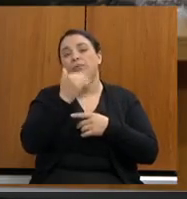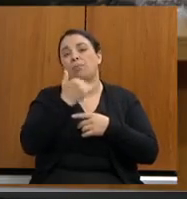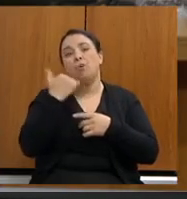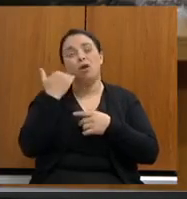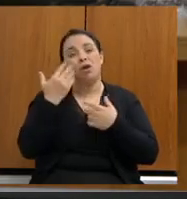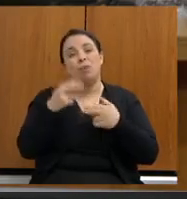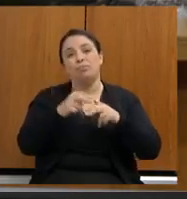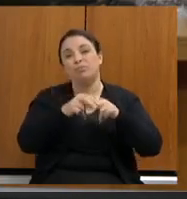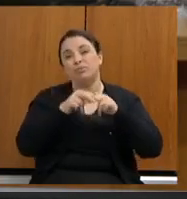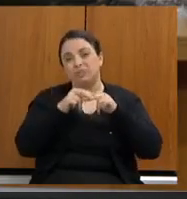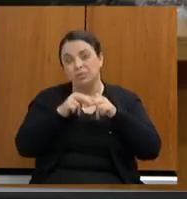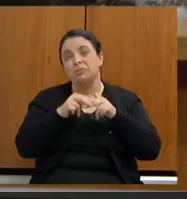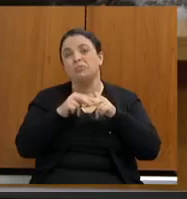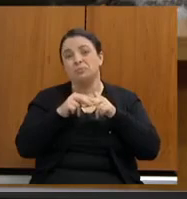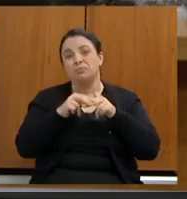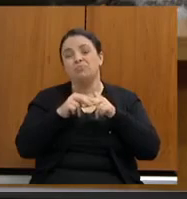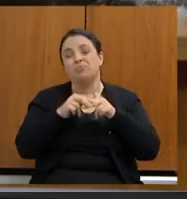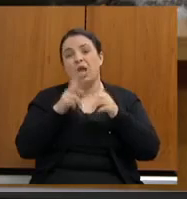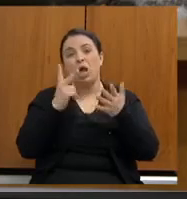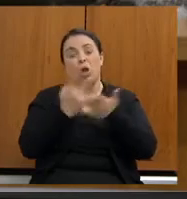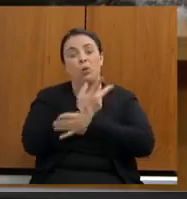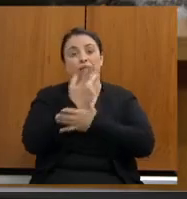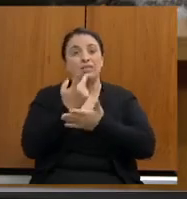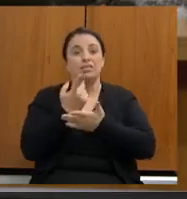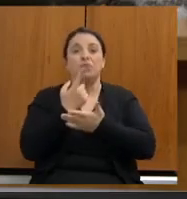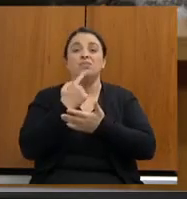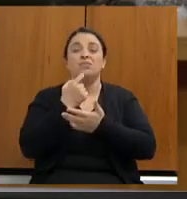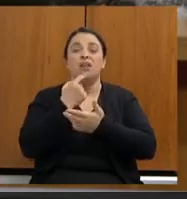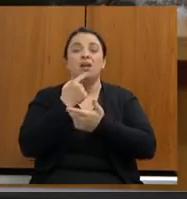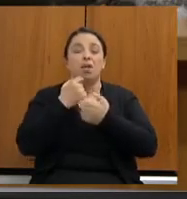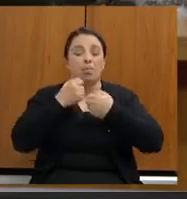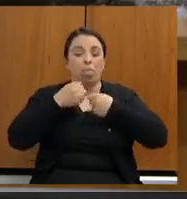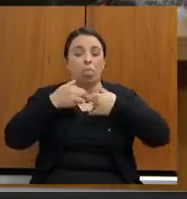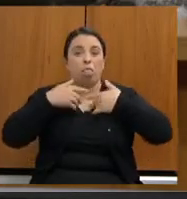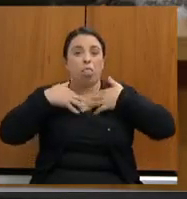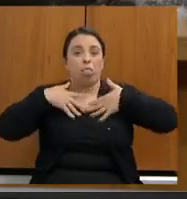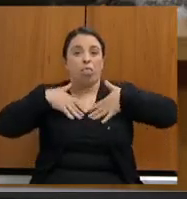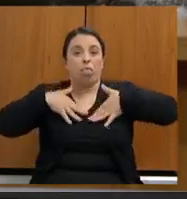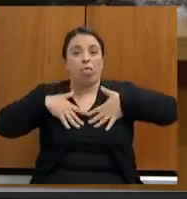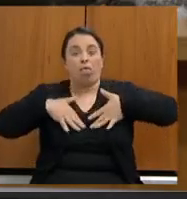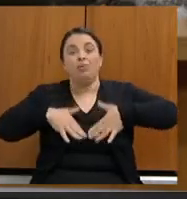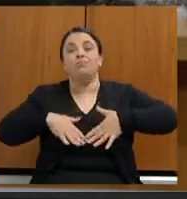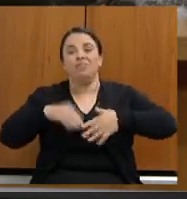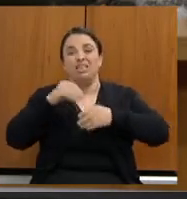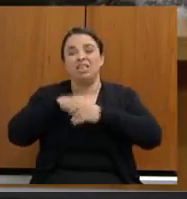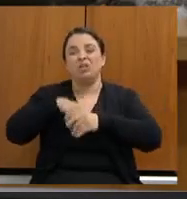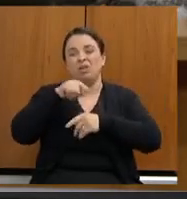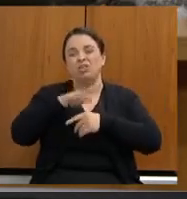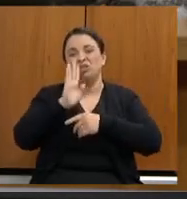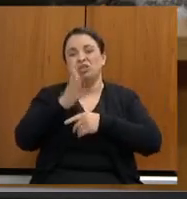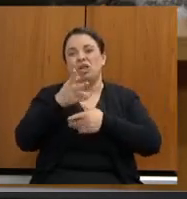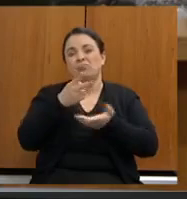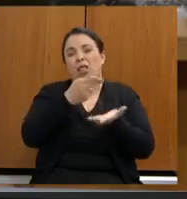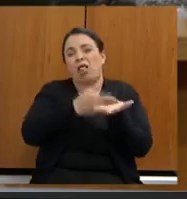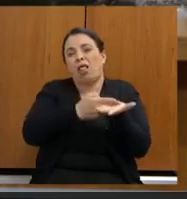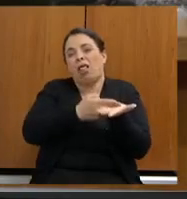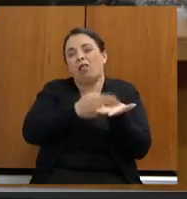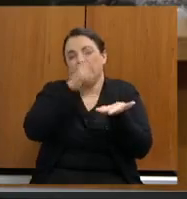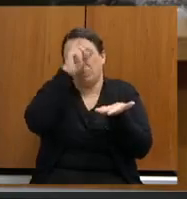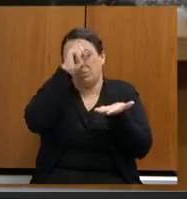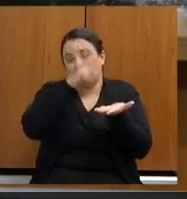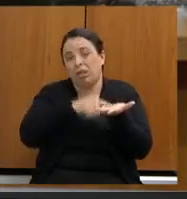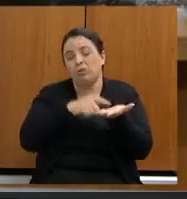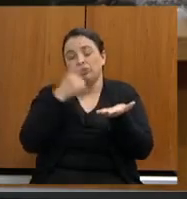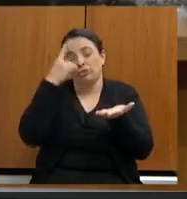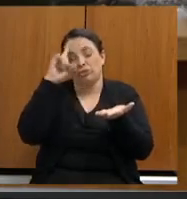decorrência de uma hemorragia interna e já estava internado por alguns dias nós vamos iniciar Então a